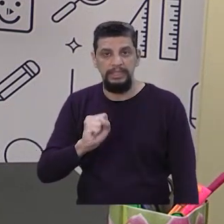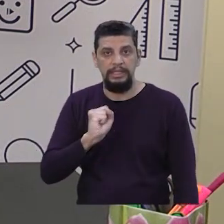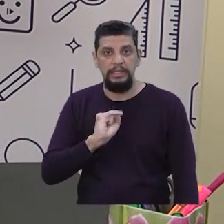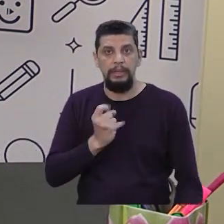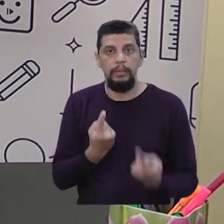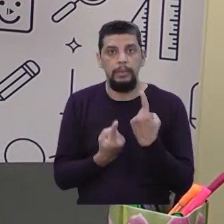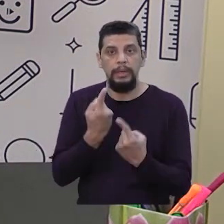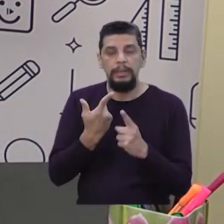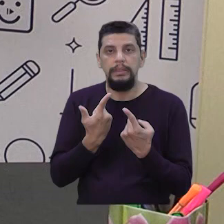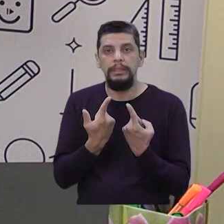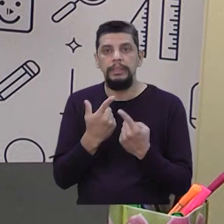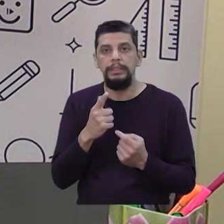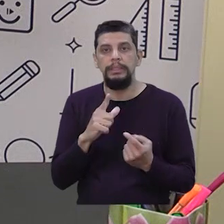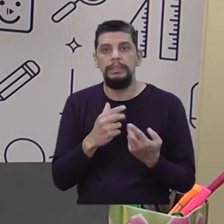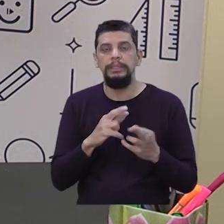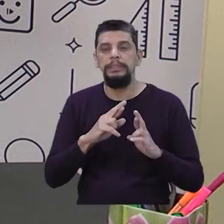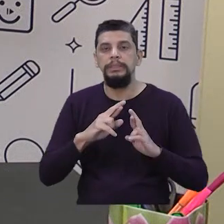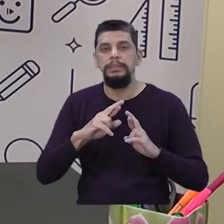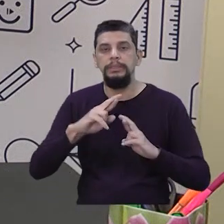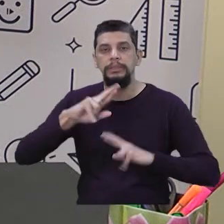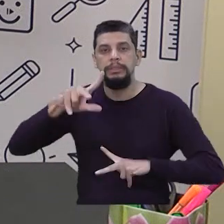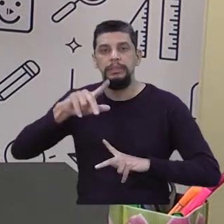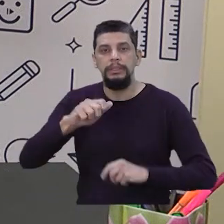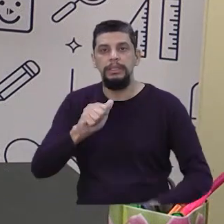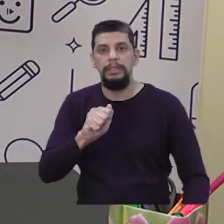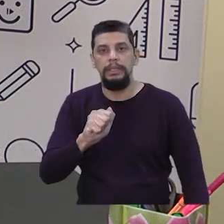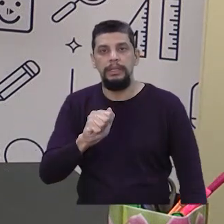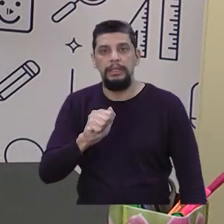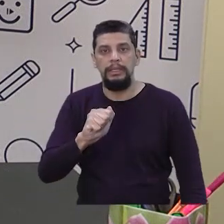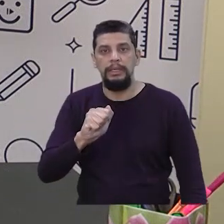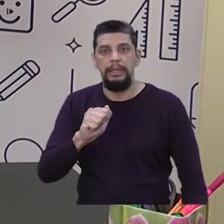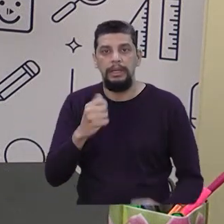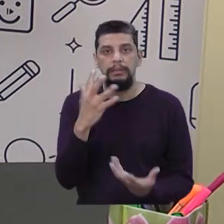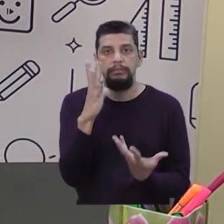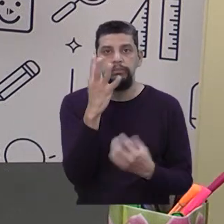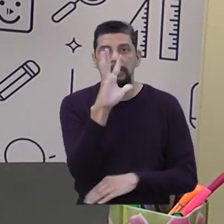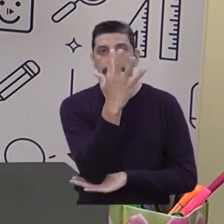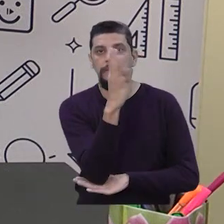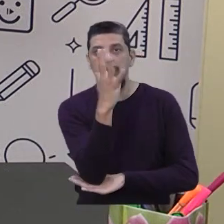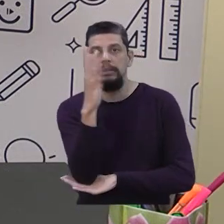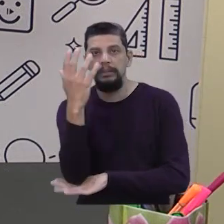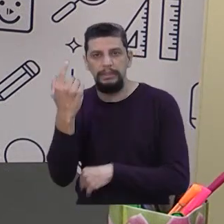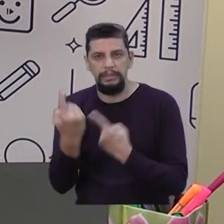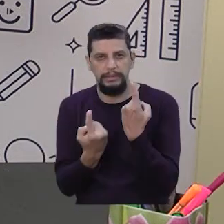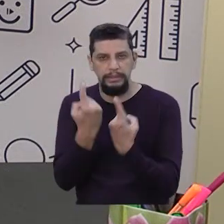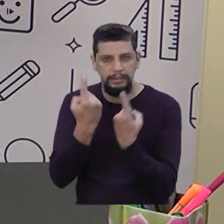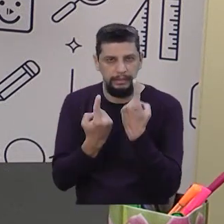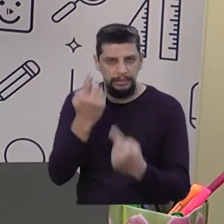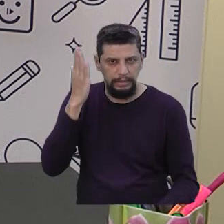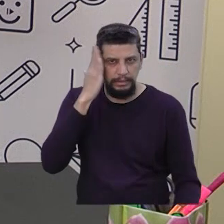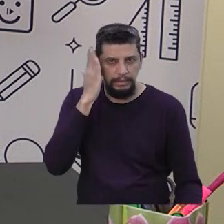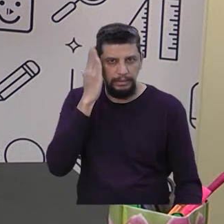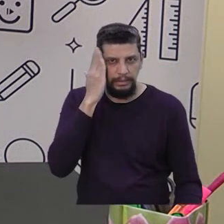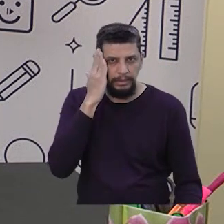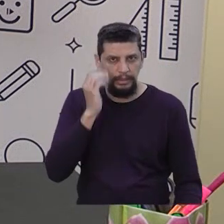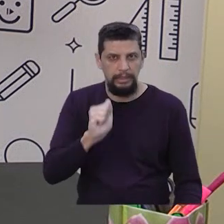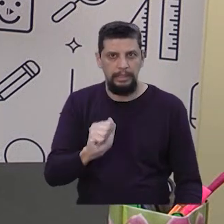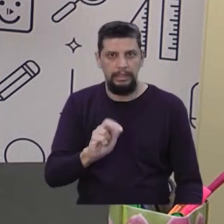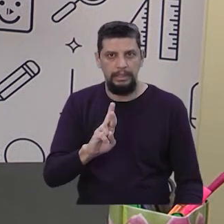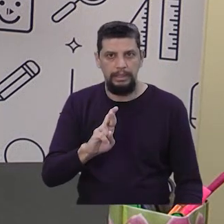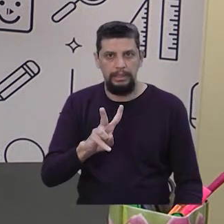de árvore para árvores? Vocês sabem qual que é a diferença de